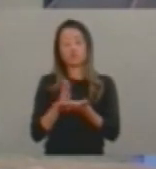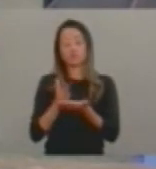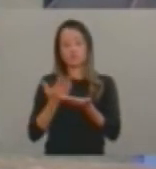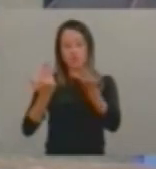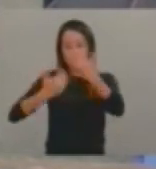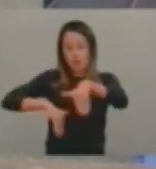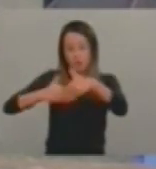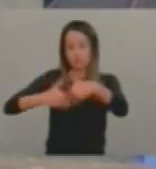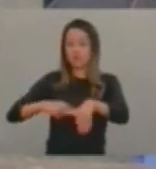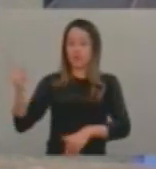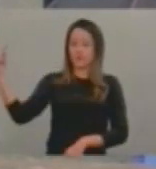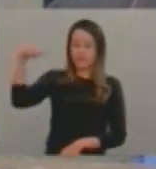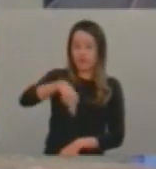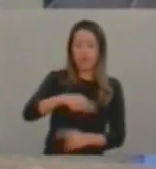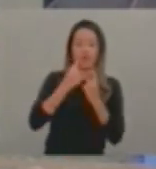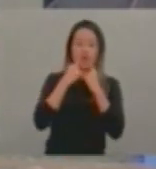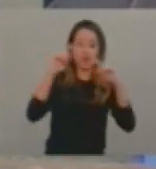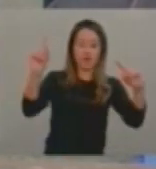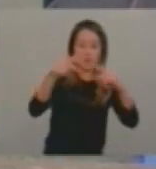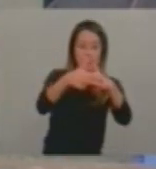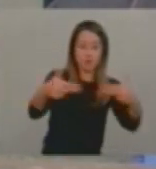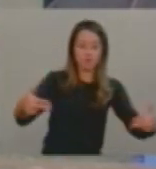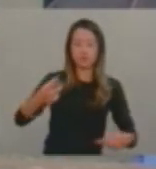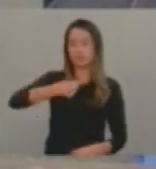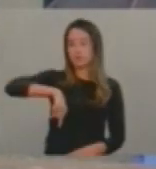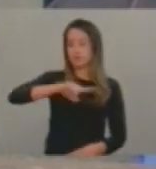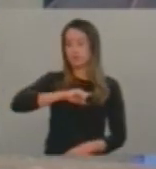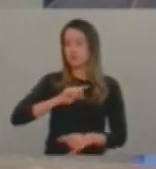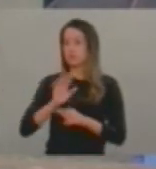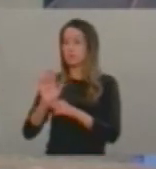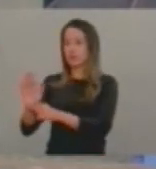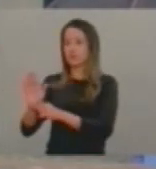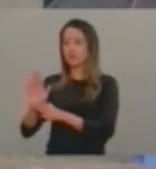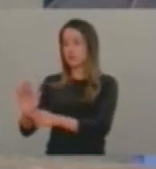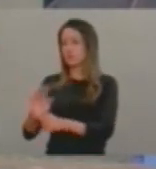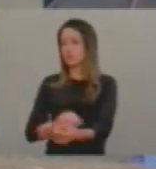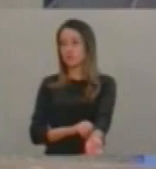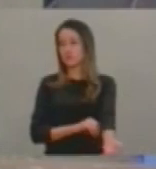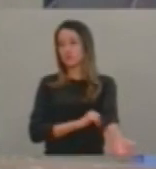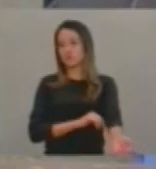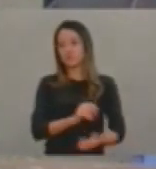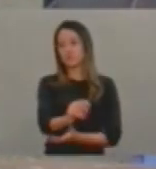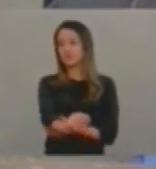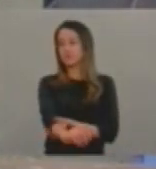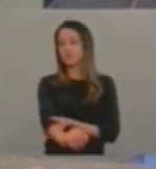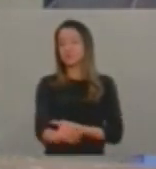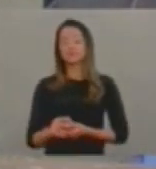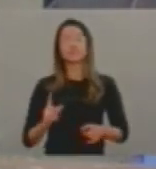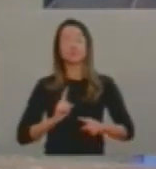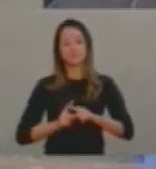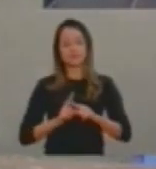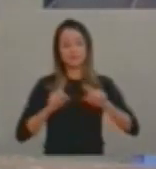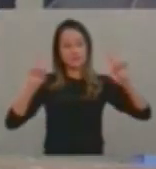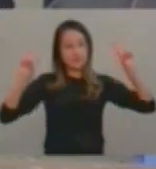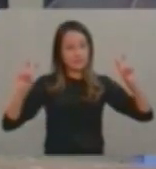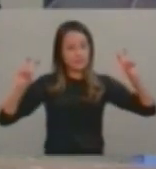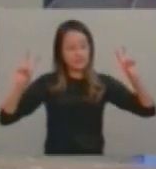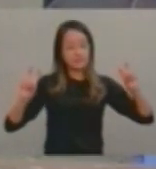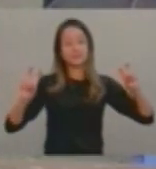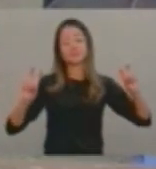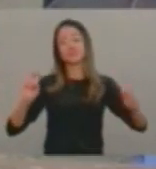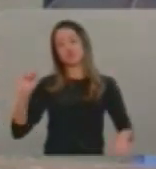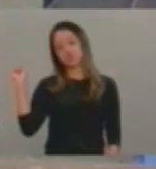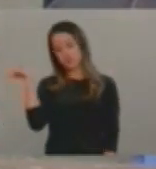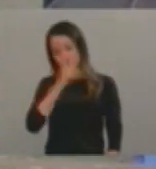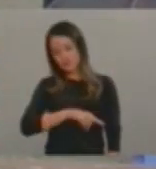foi que o governo pediu para que, se no início de abril, a gente tome uma posição, tendo em vista o cenário econômico que nós estamos vivendo e como comportou